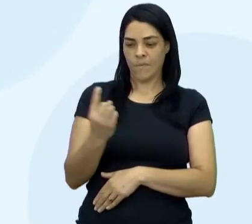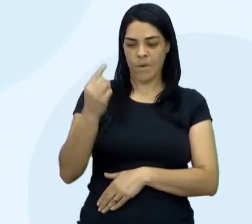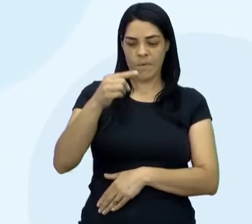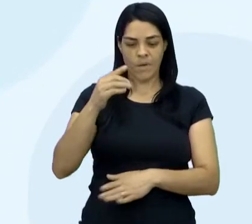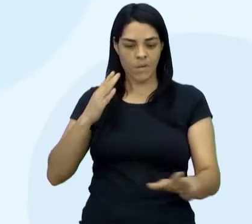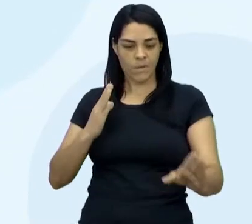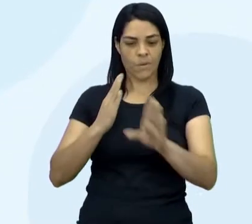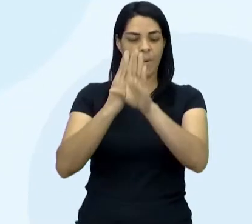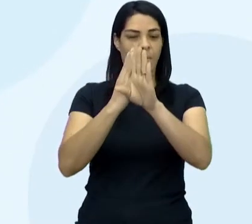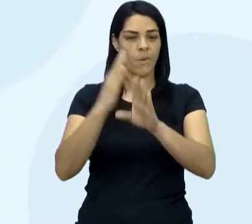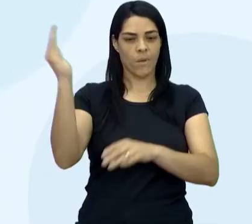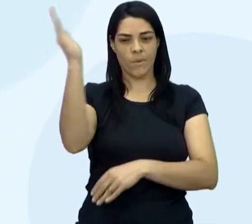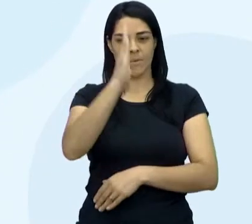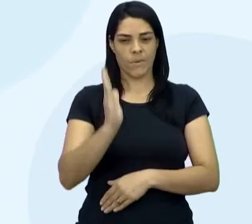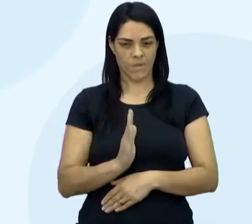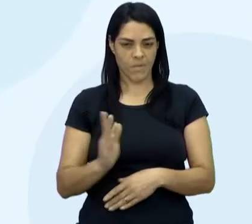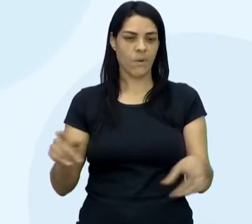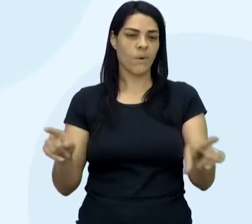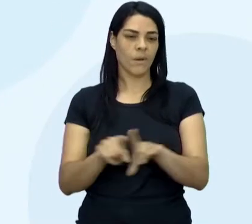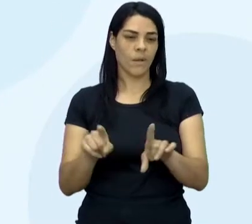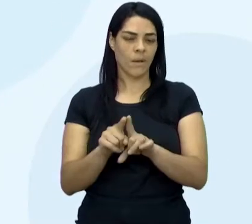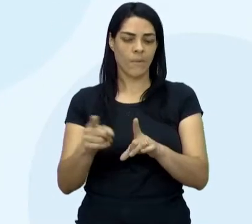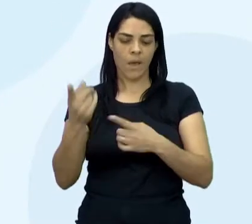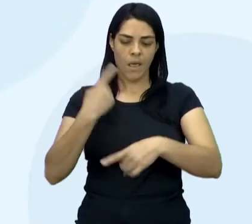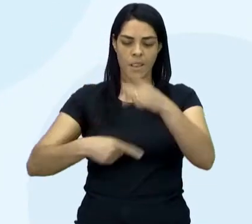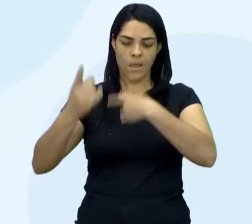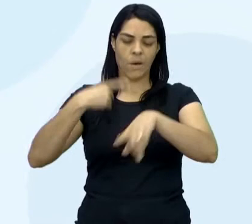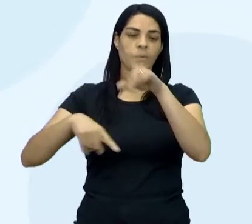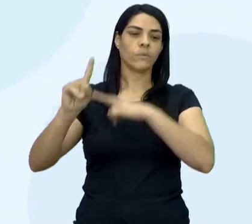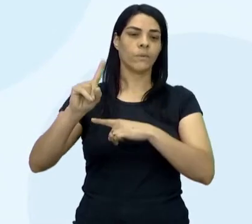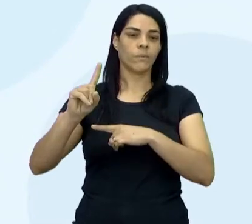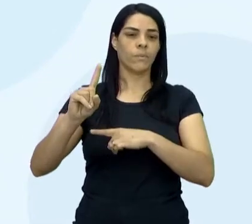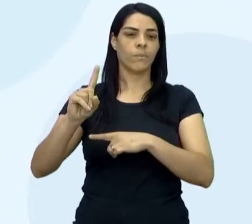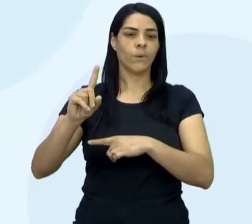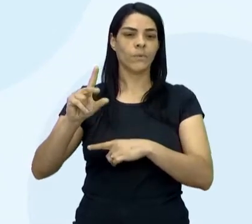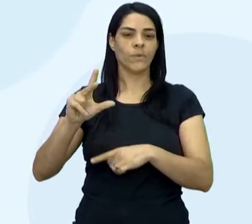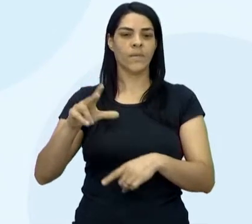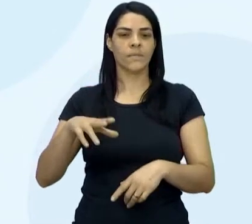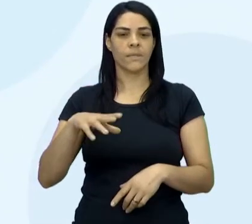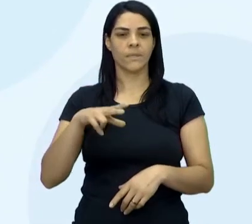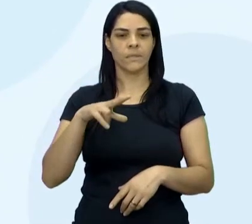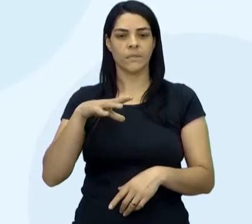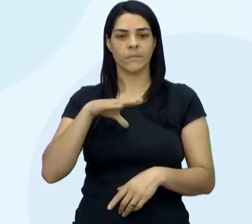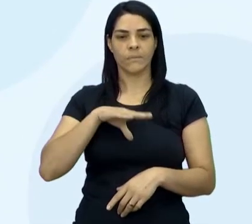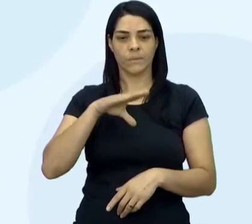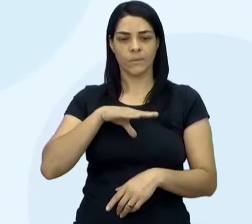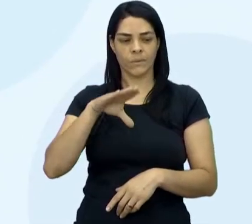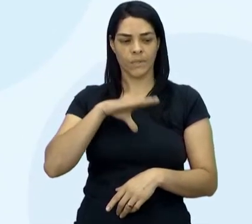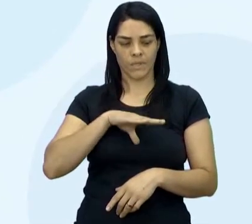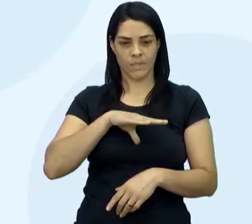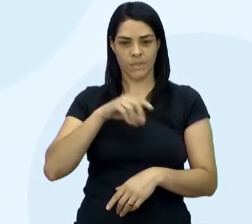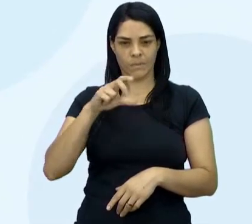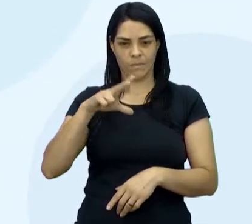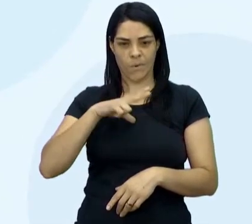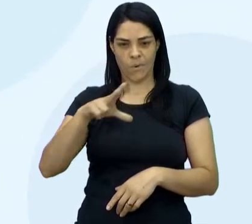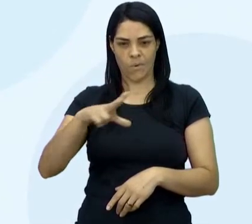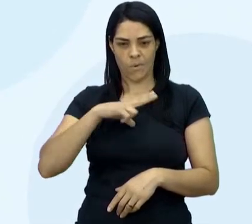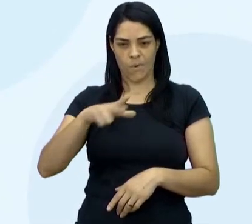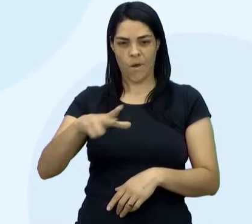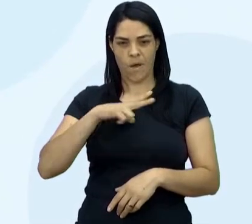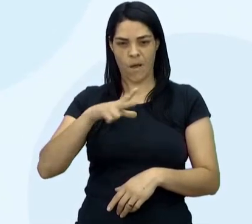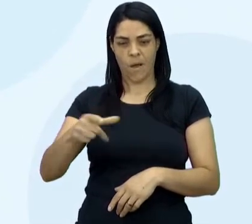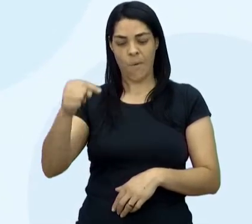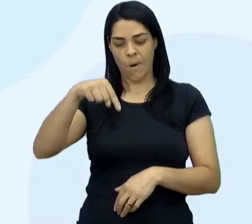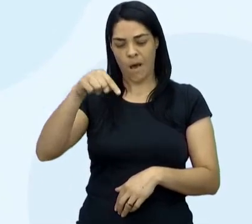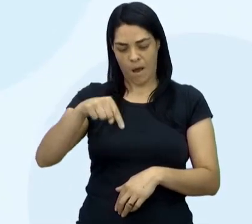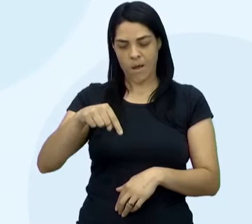e também da própria Conquista portuguesa né dessa terra e que iria acontecer